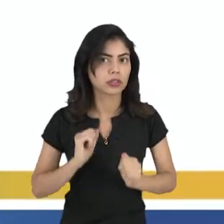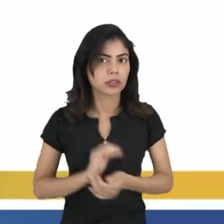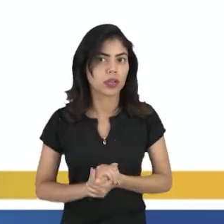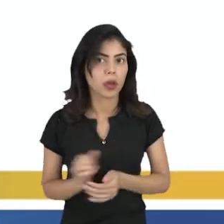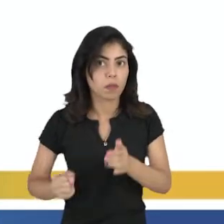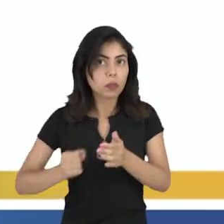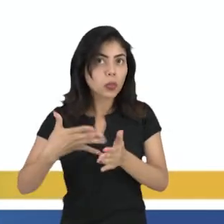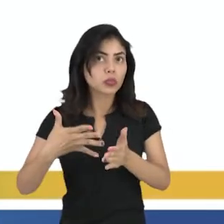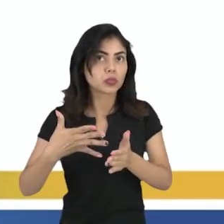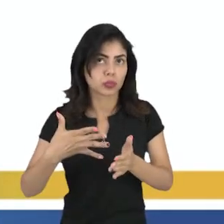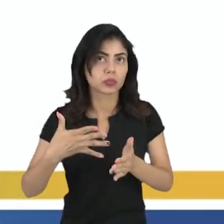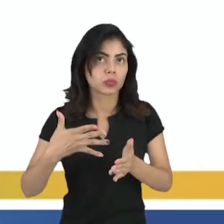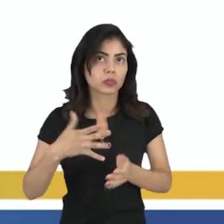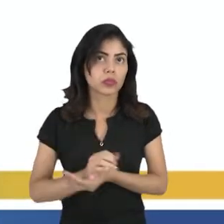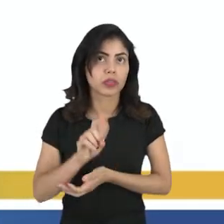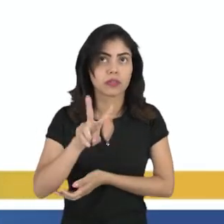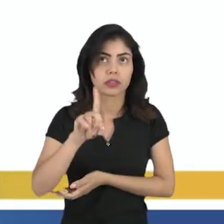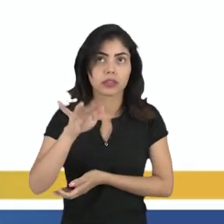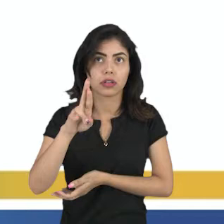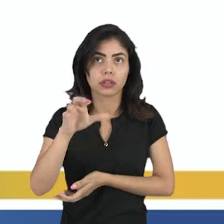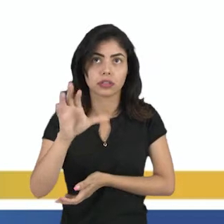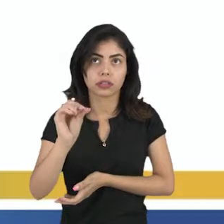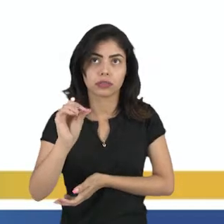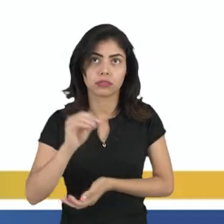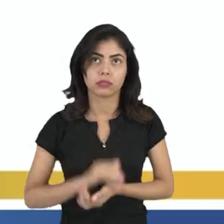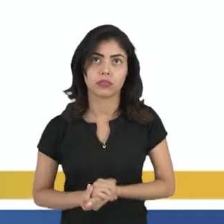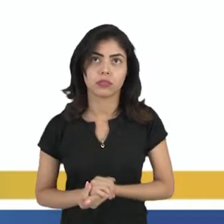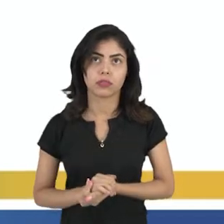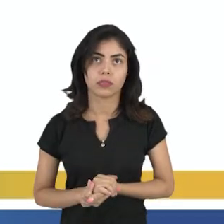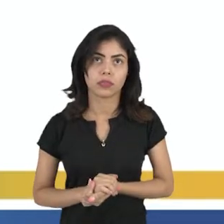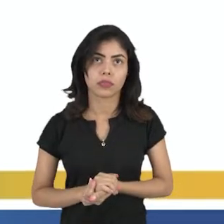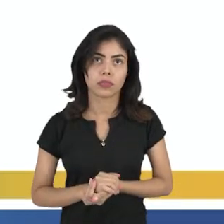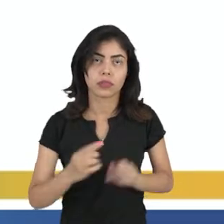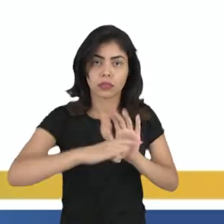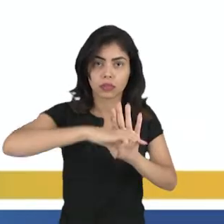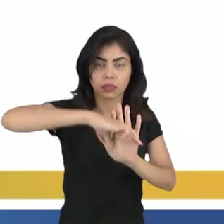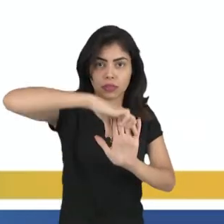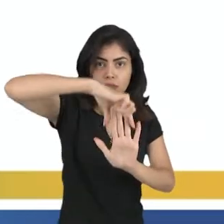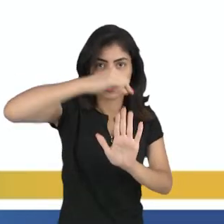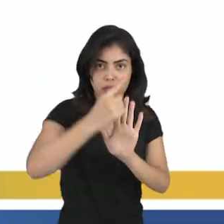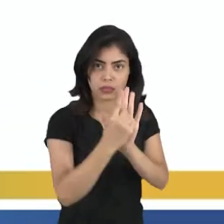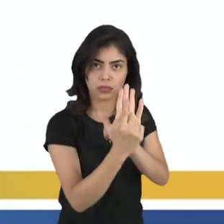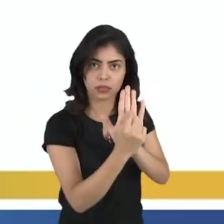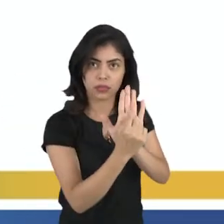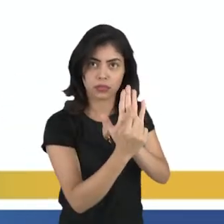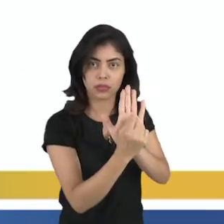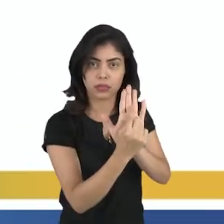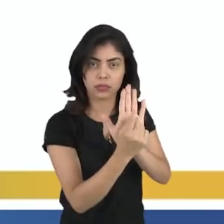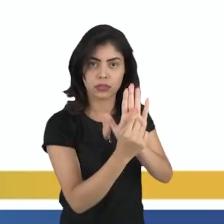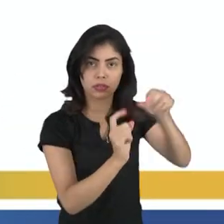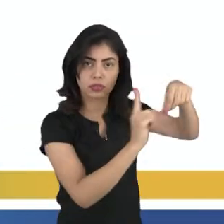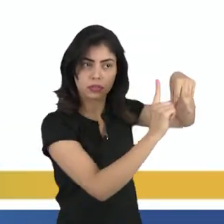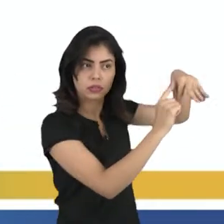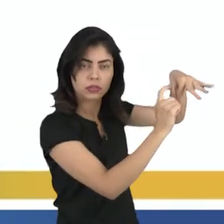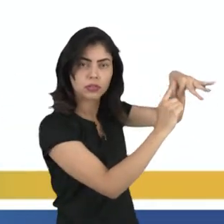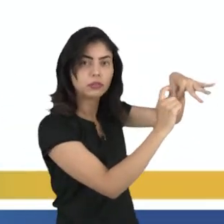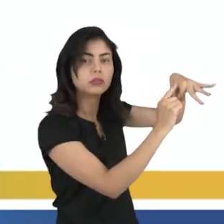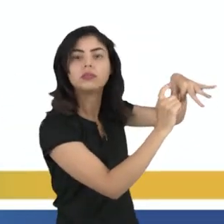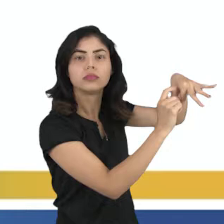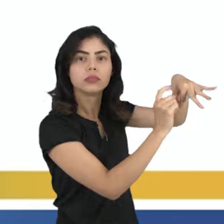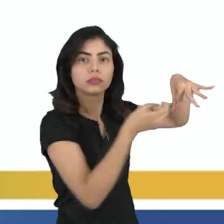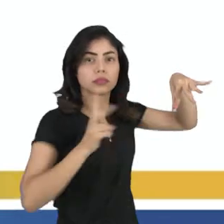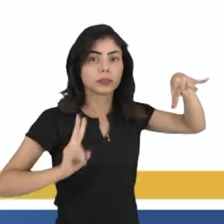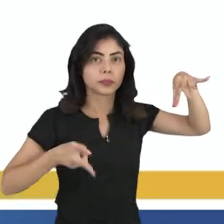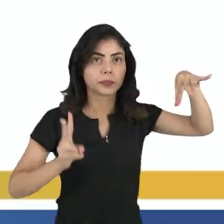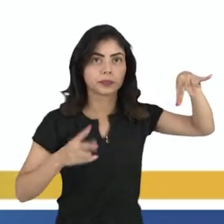bastante vascularizado, e o clitóris, à medida que ele vai sendo estimulado, ele pode